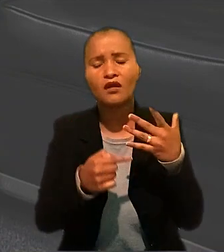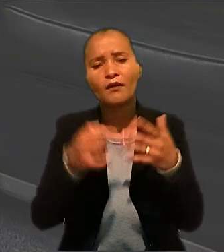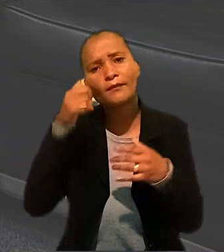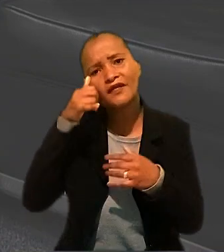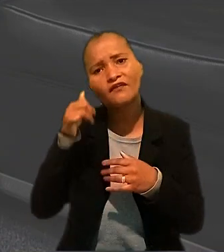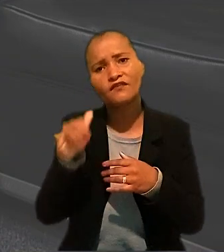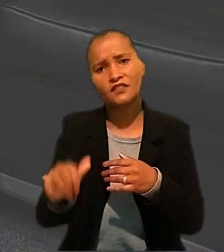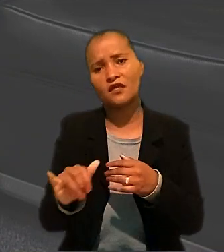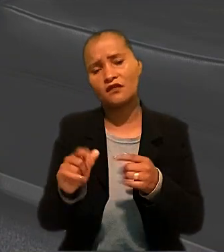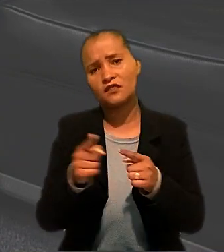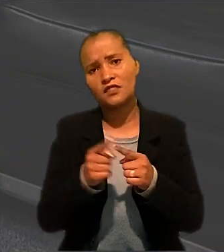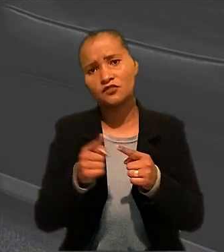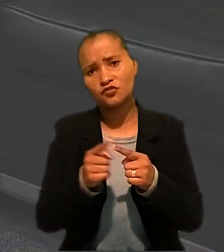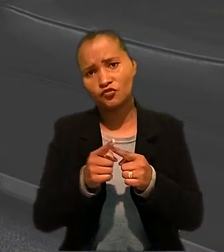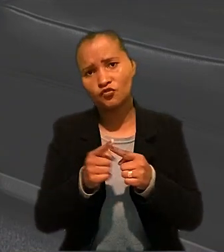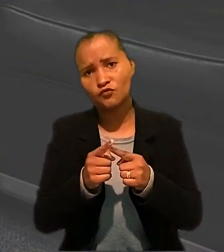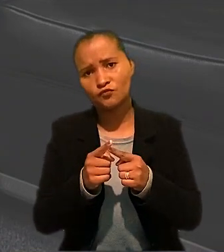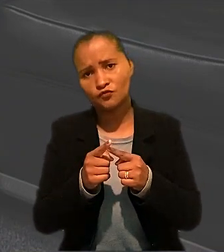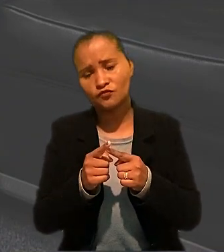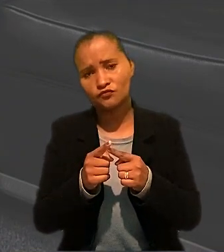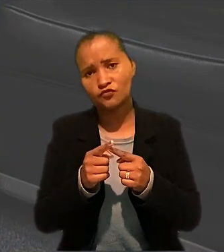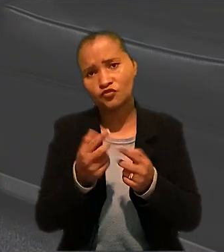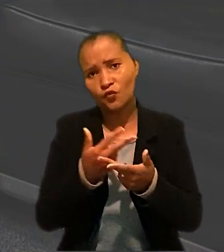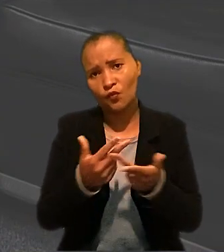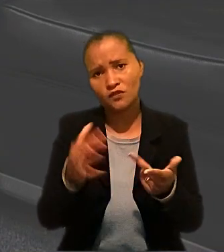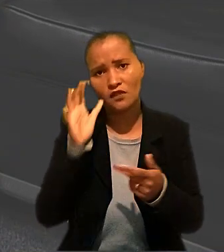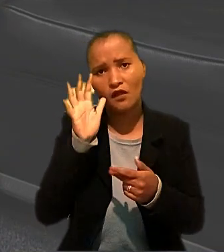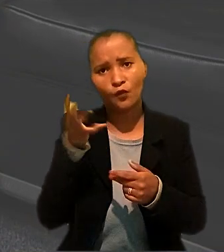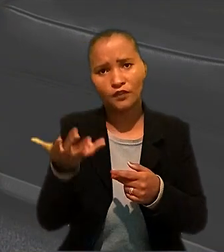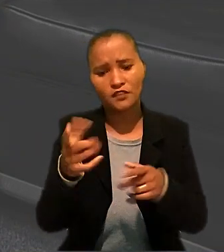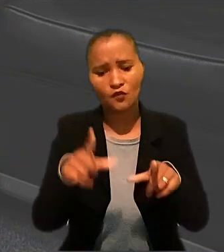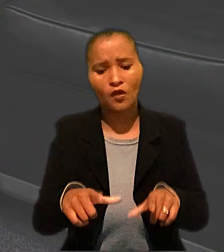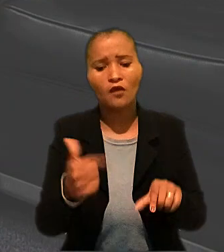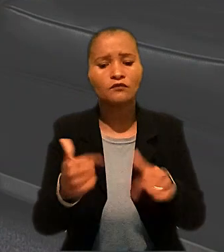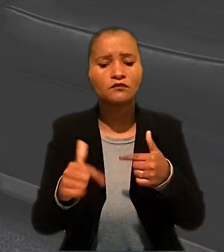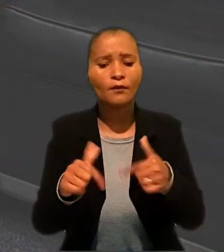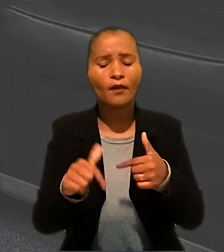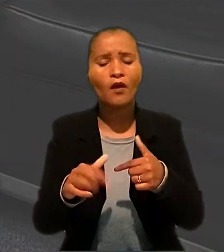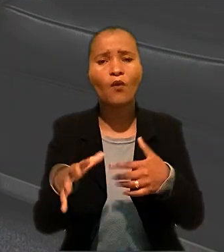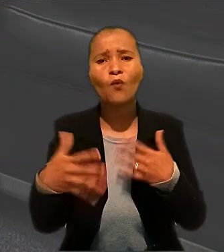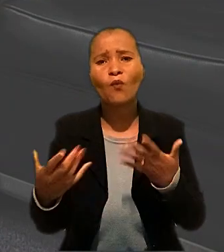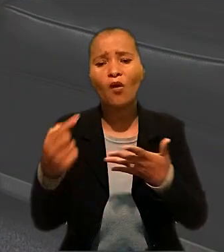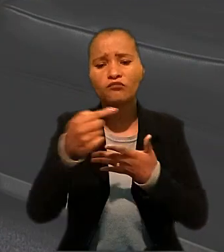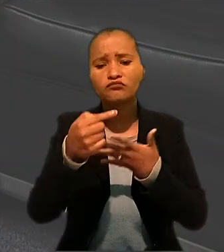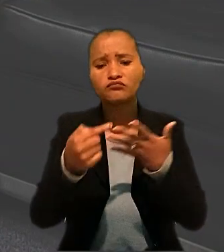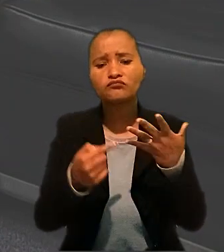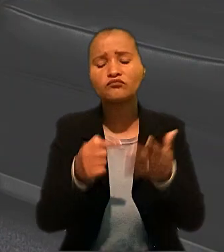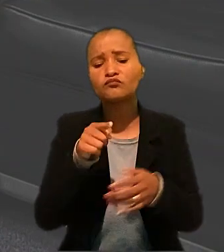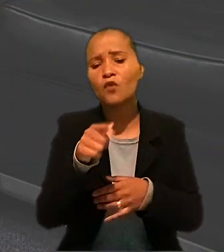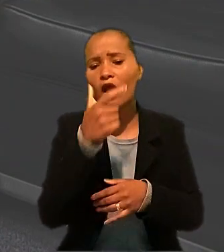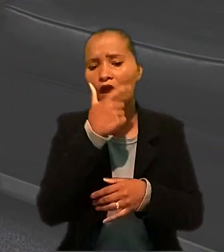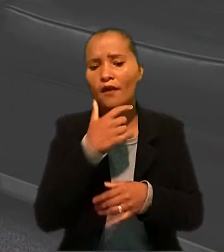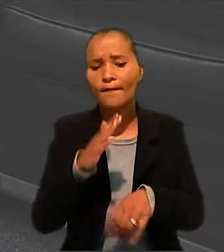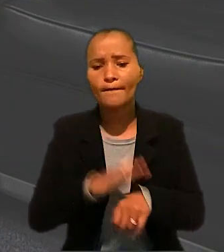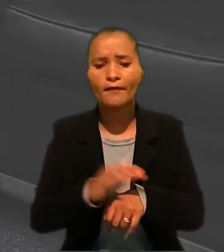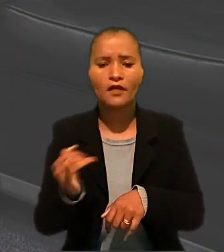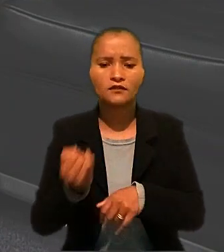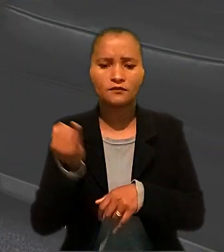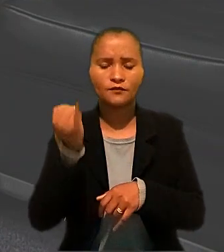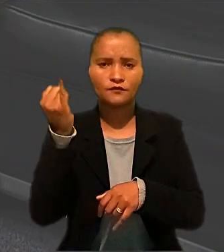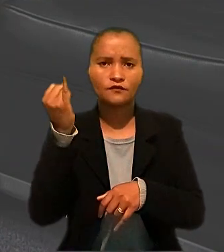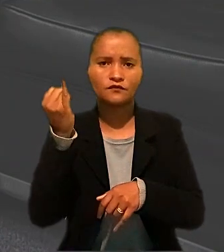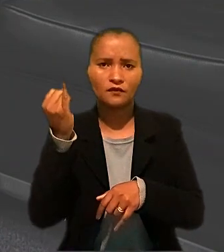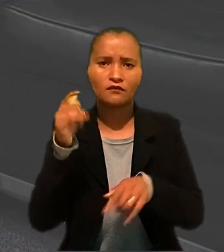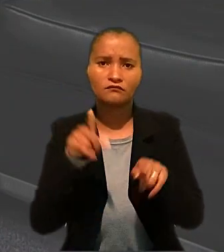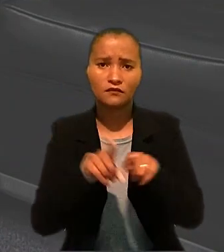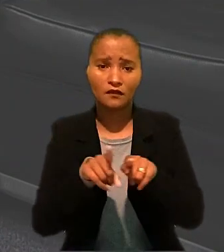para evitar que esse tipo de situação ocorra no ambiente de trabalho. Quais medidas o senhor considera mais